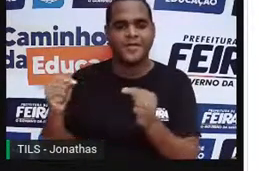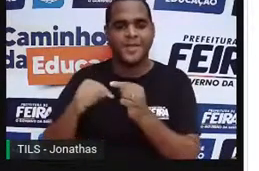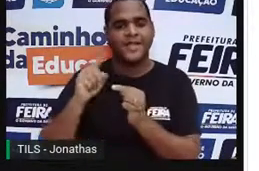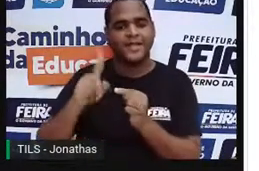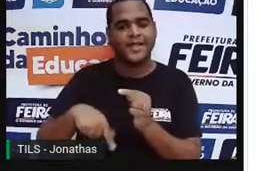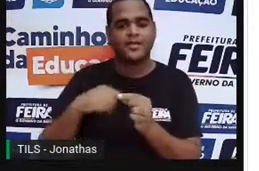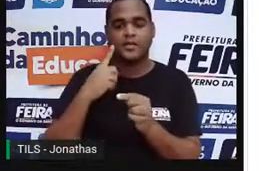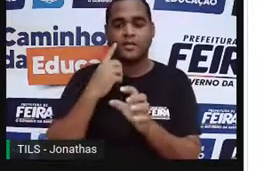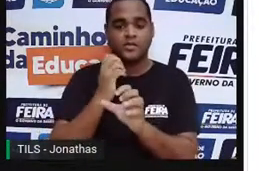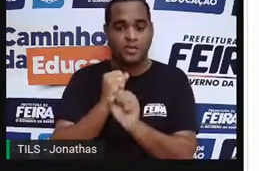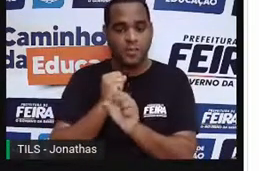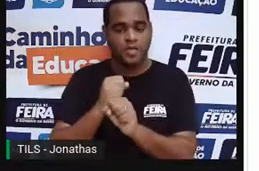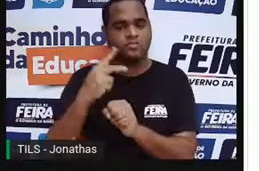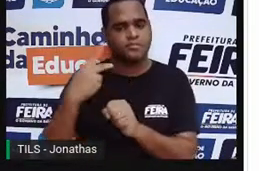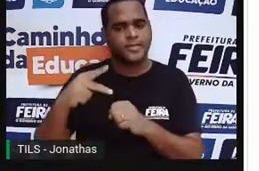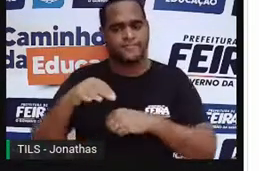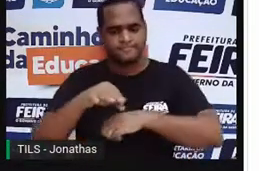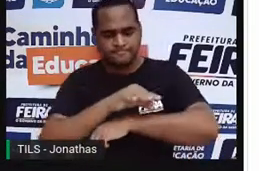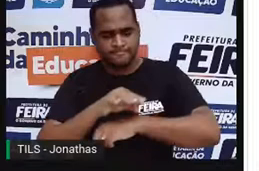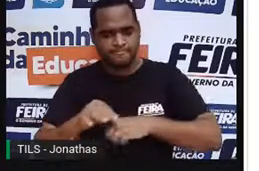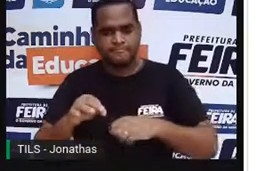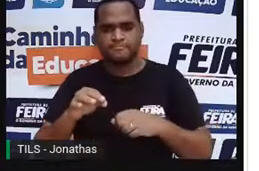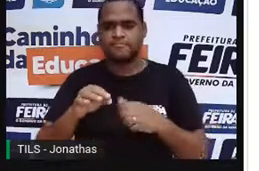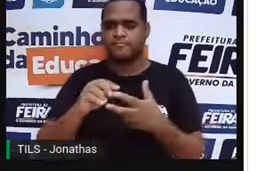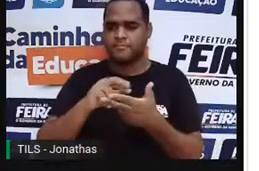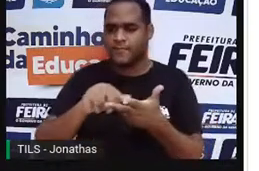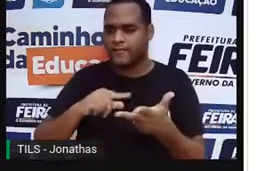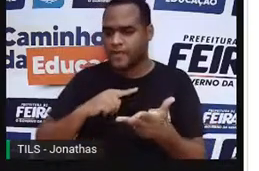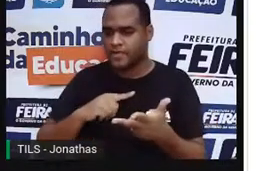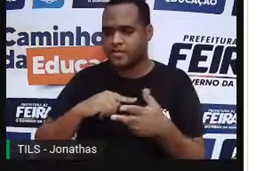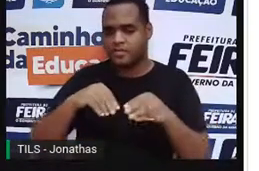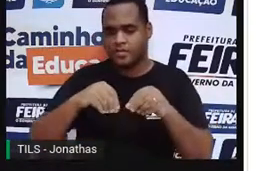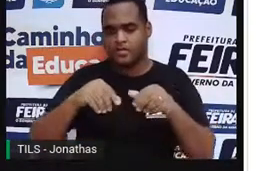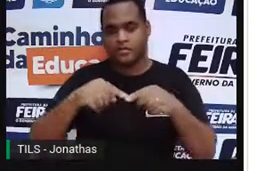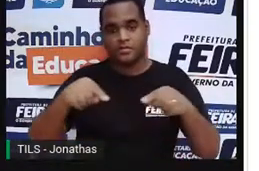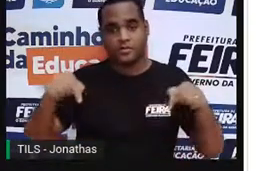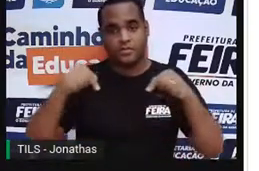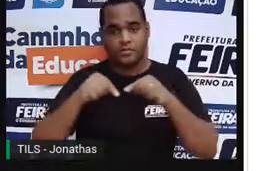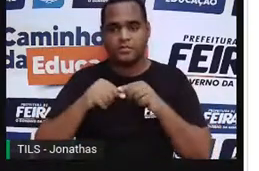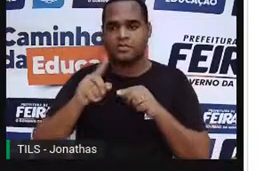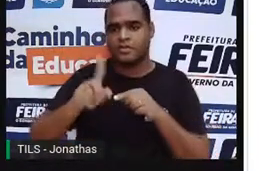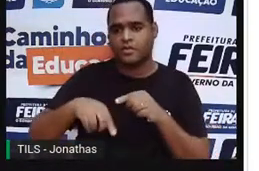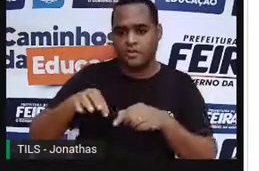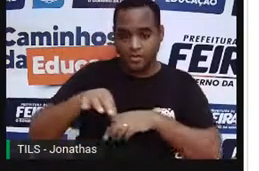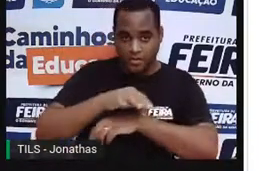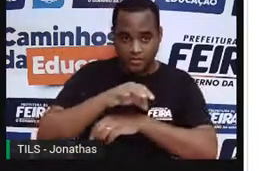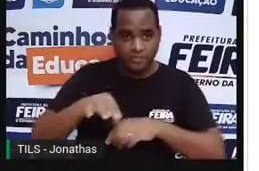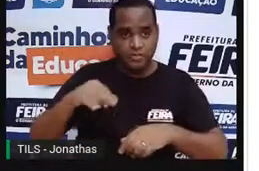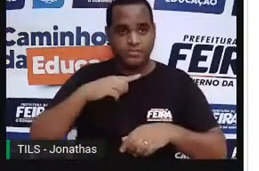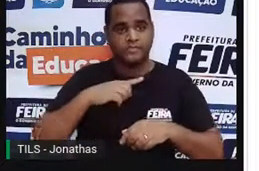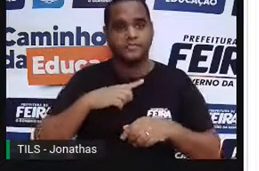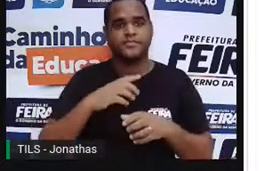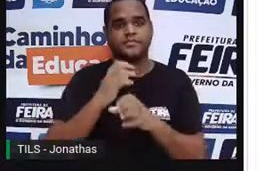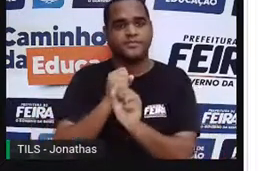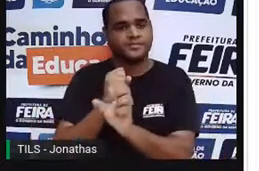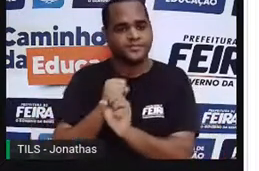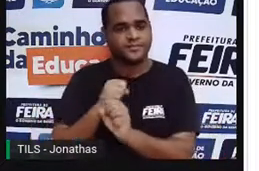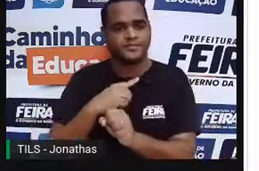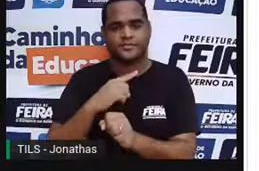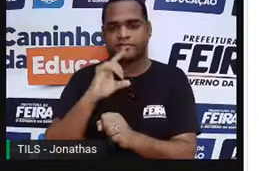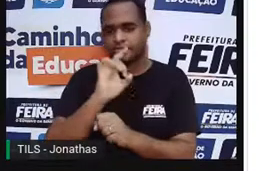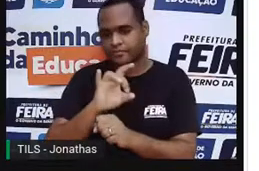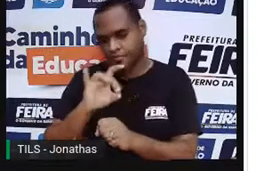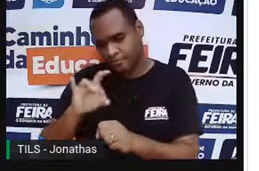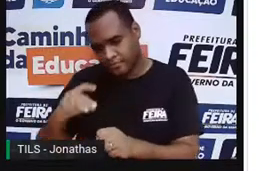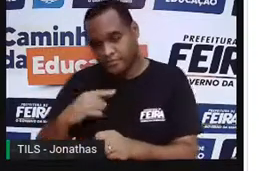da superfície desse terreno e a gente pode colocar isso em metros por quê Porque a gente sabe que cada placa tem um metro